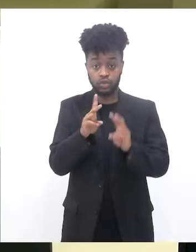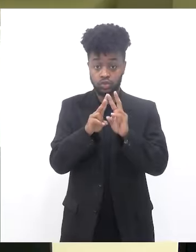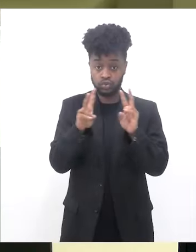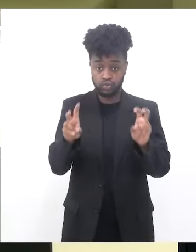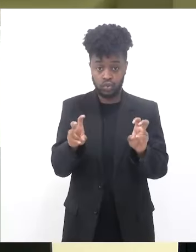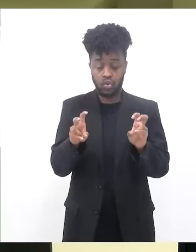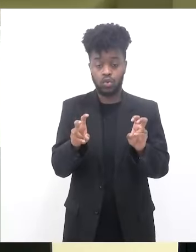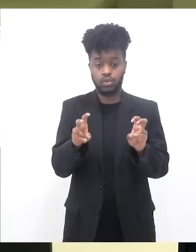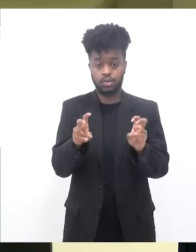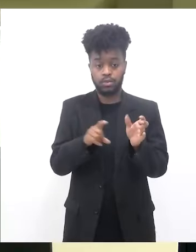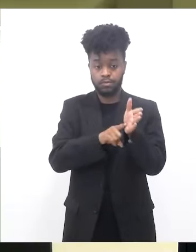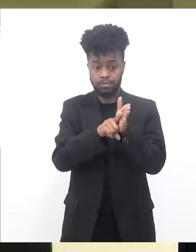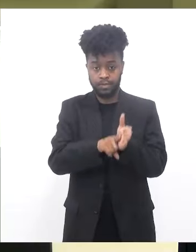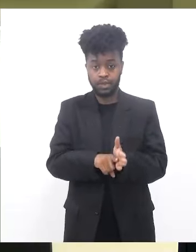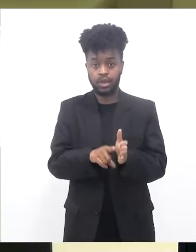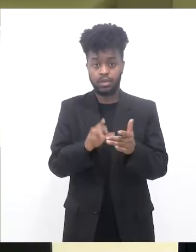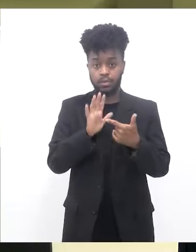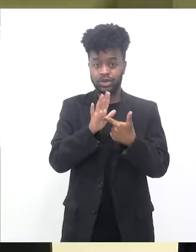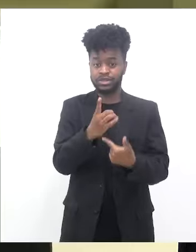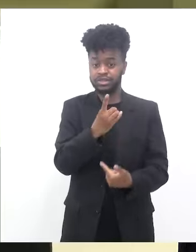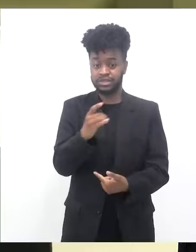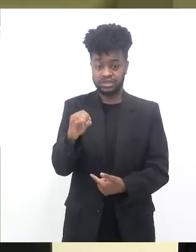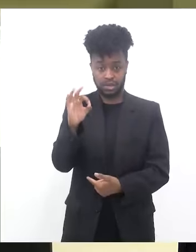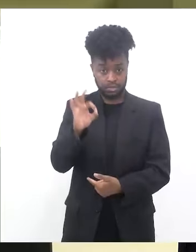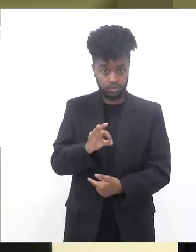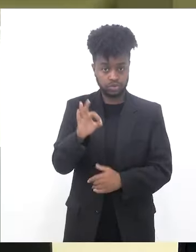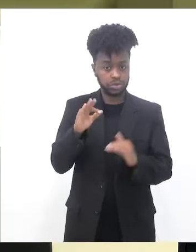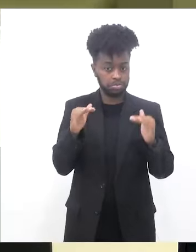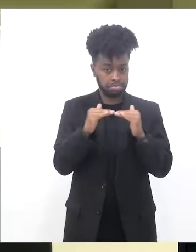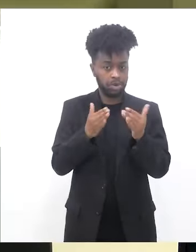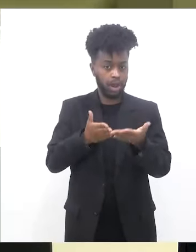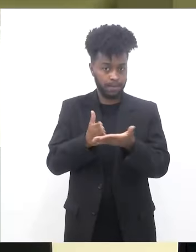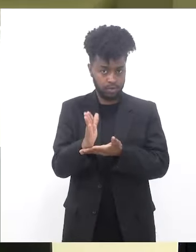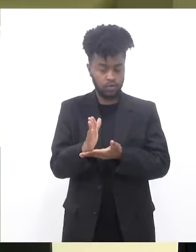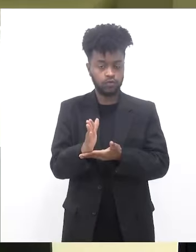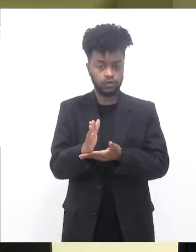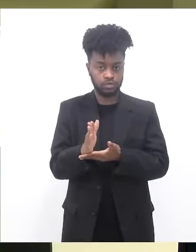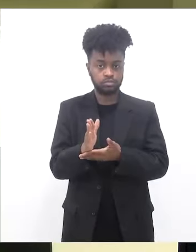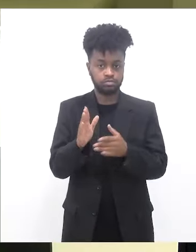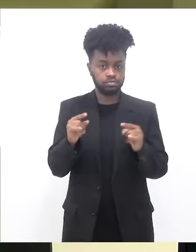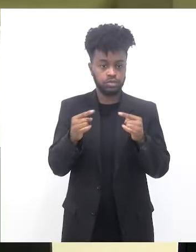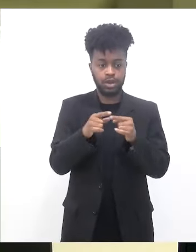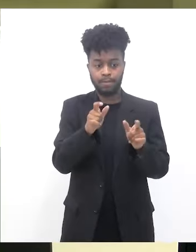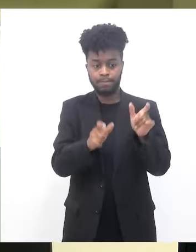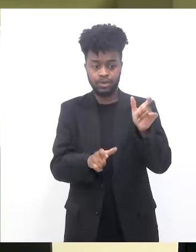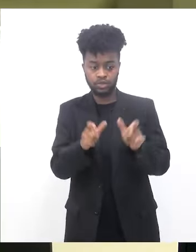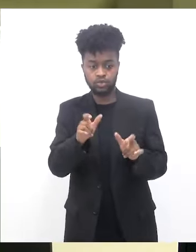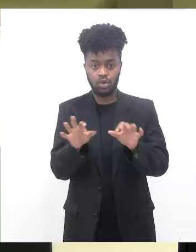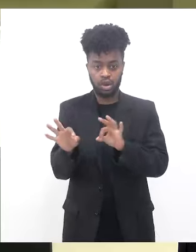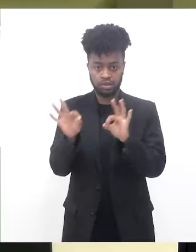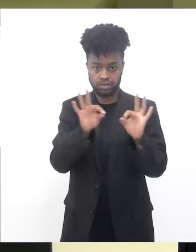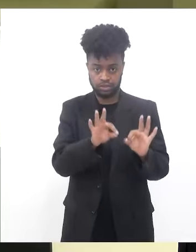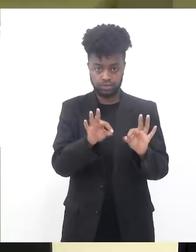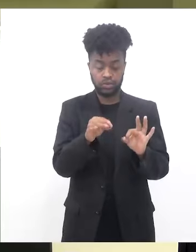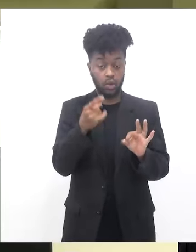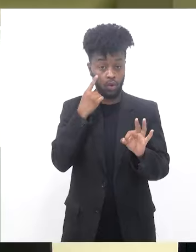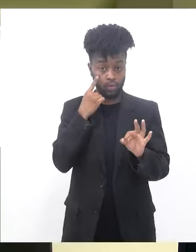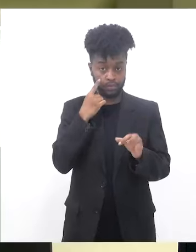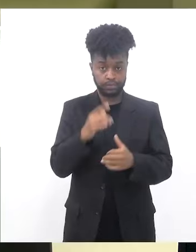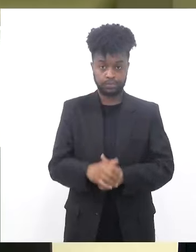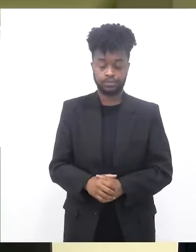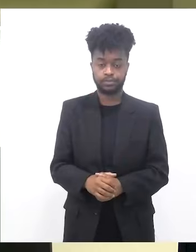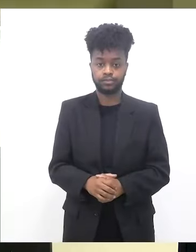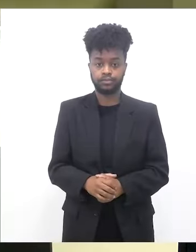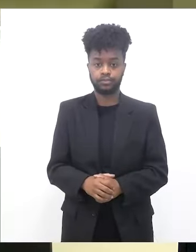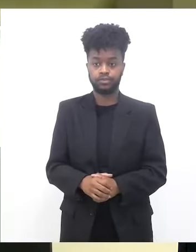vocês a respeito dessa pesquisa que teve 100% de aprovação pelos nossos ouvintes e telespectadores. Olha